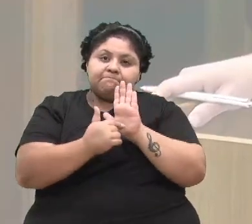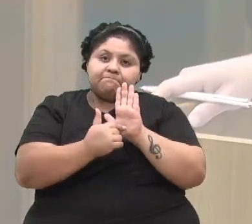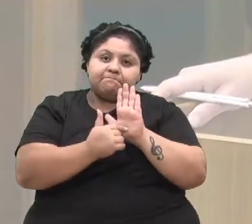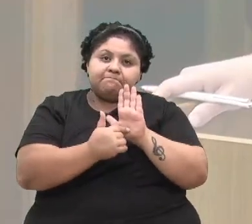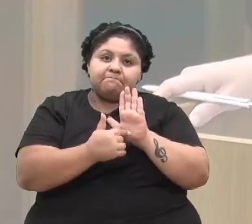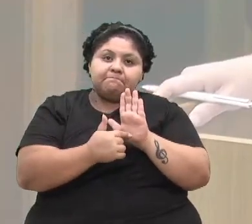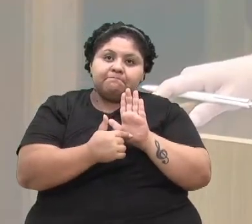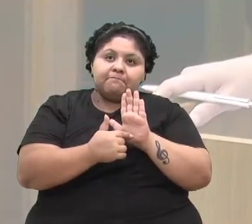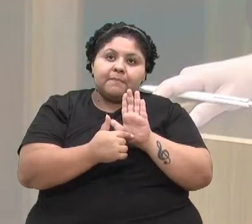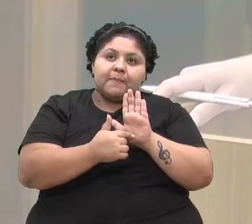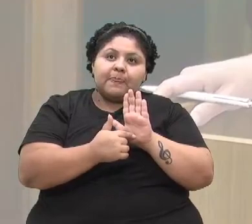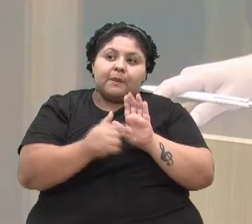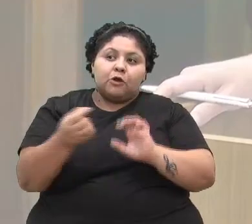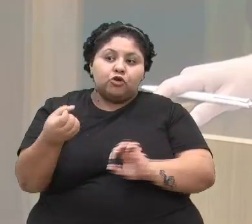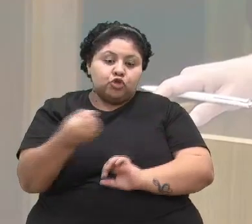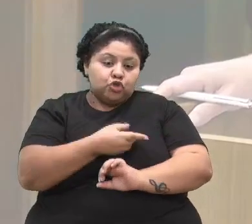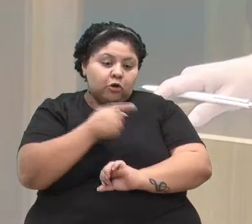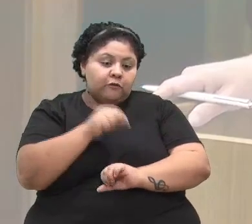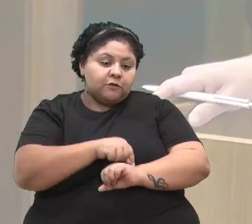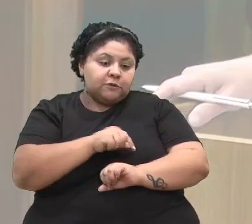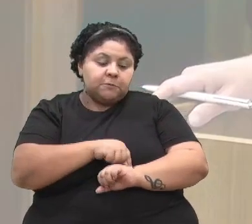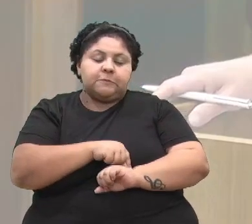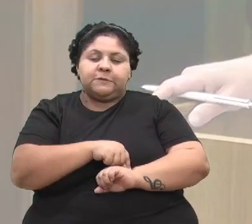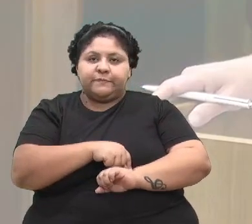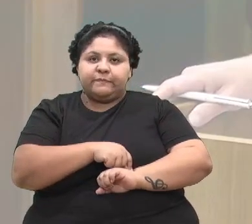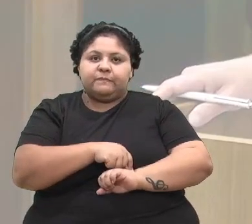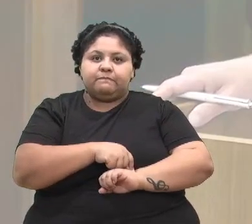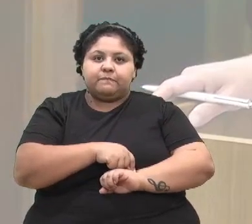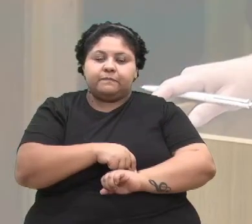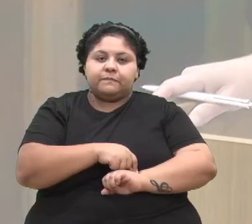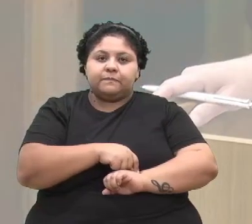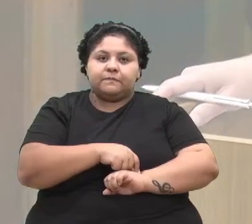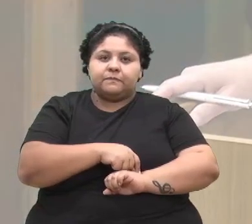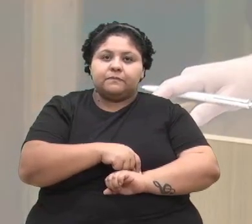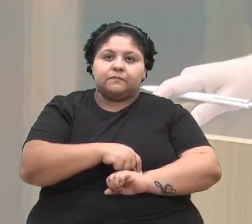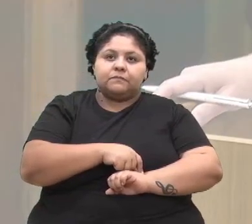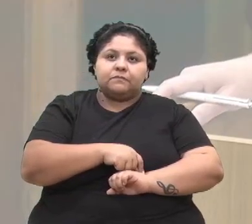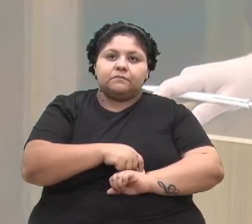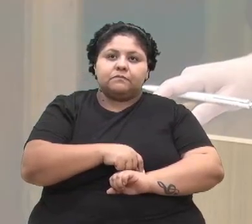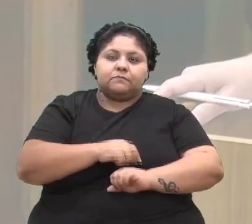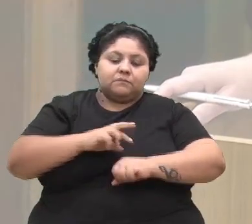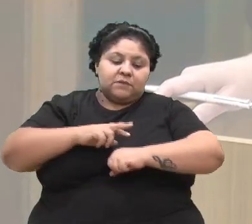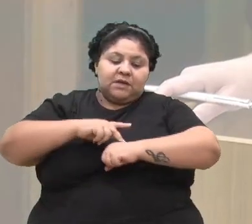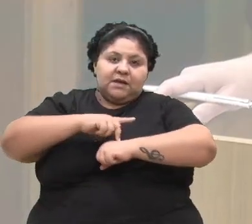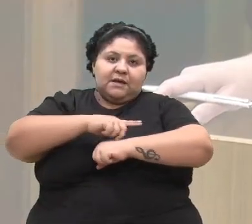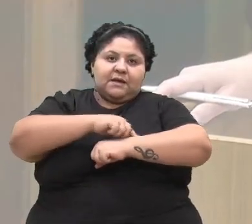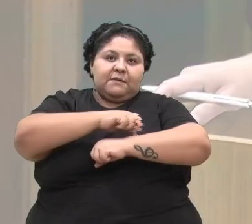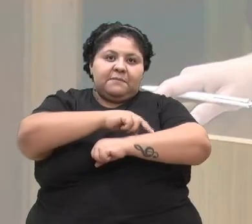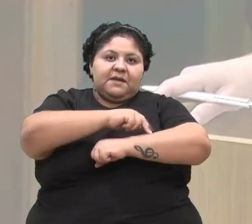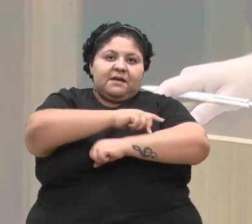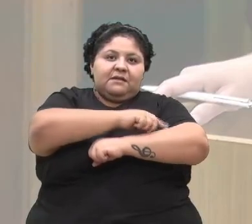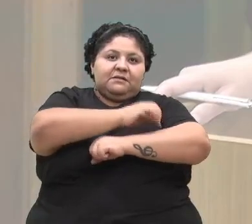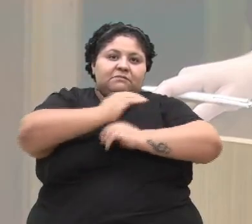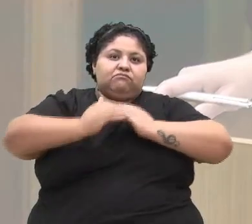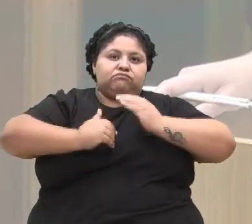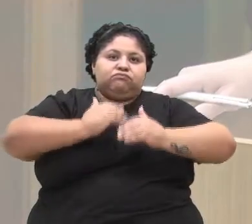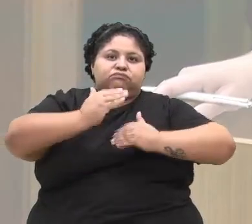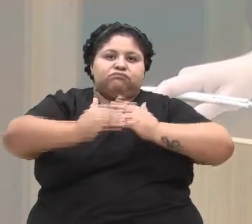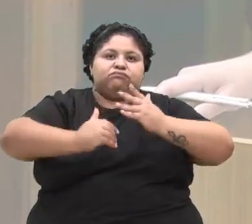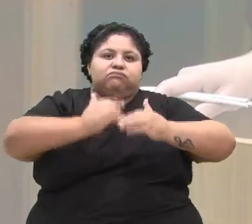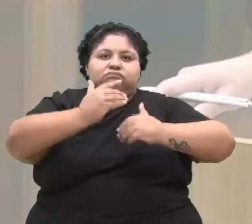novos tempos, aonde realmente é a caminhada do avanço e de que